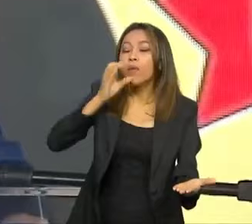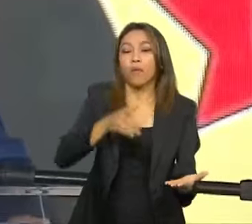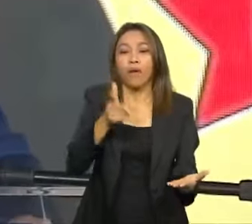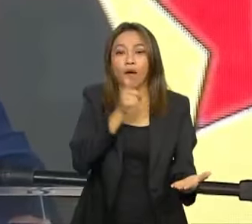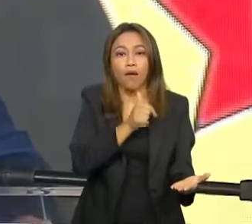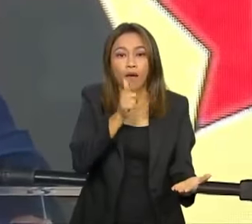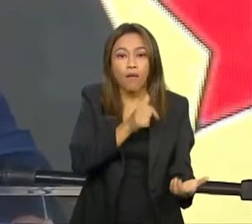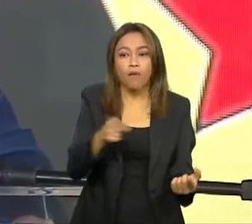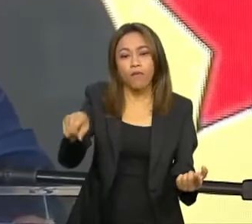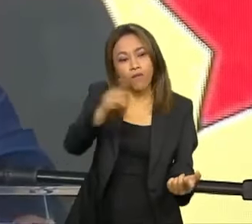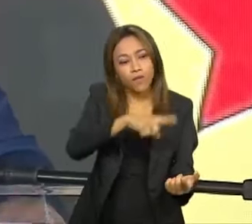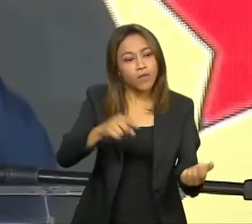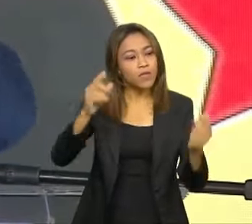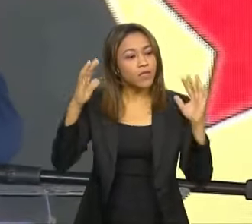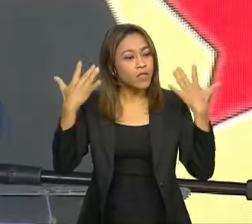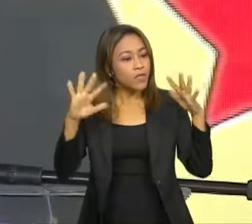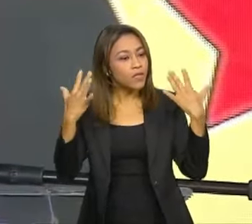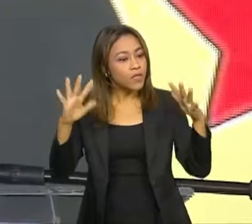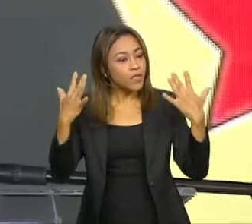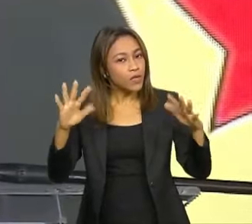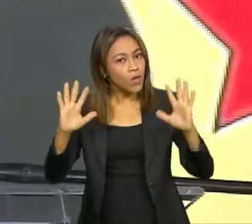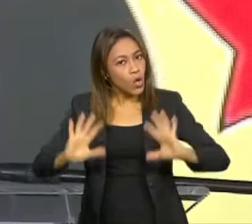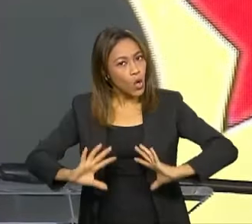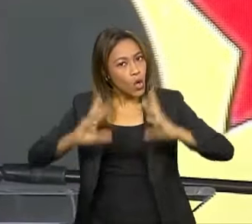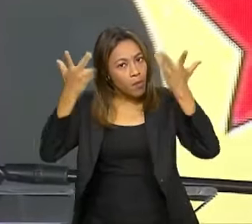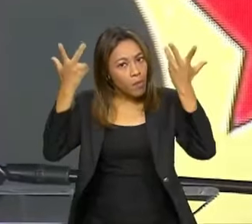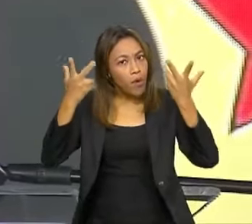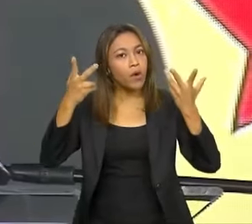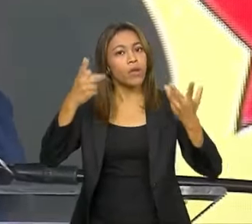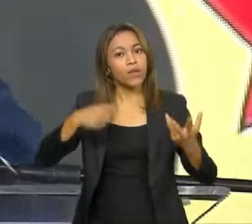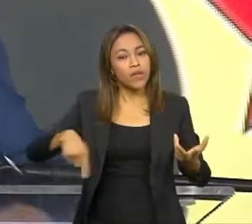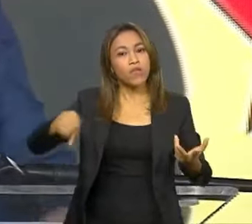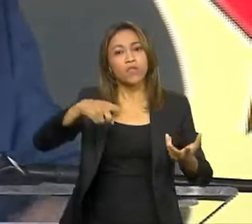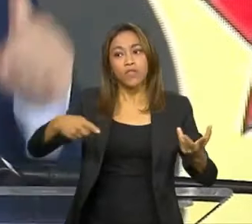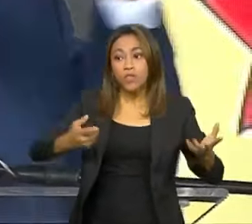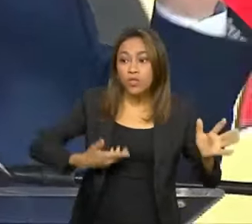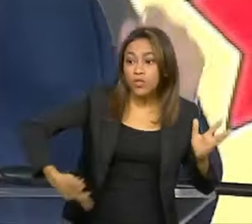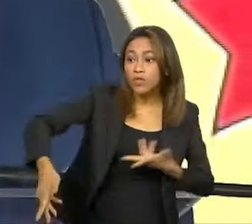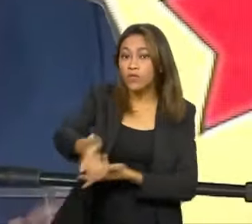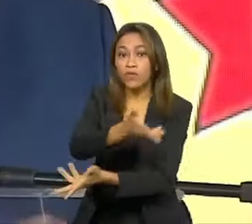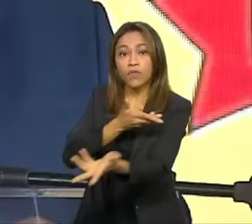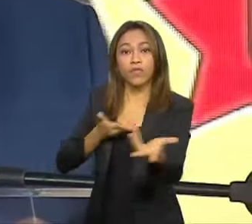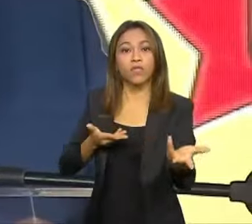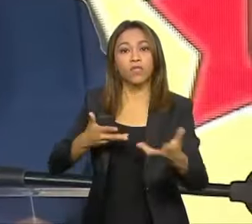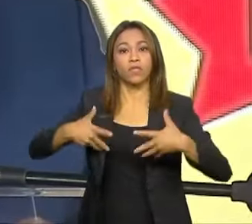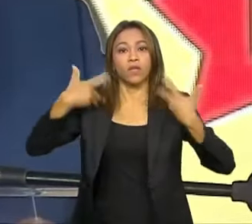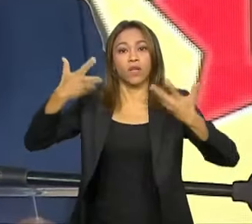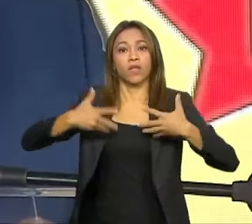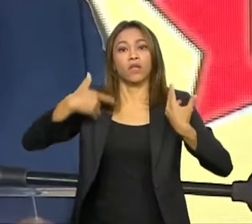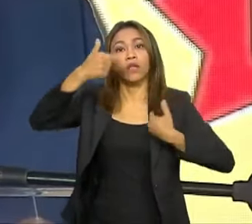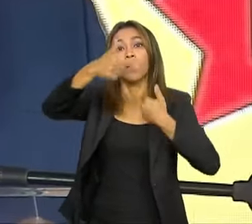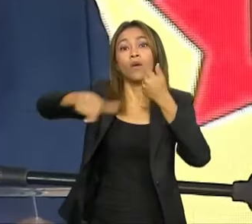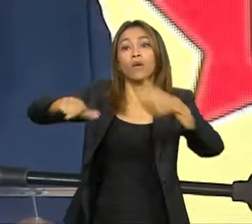comemorem e partilhem a alegria com as outras pessoas.